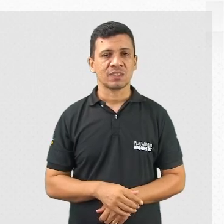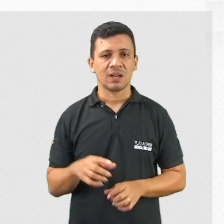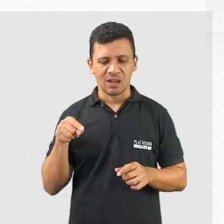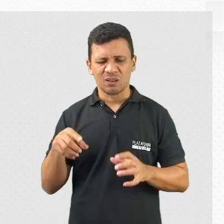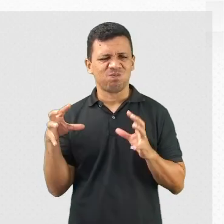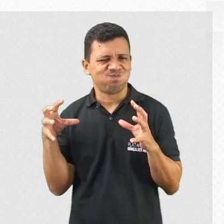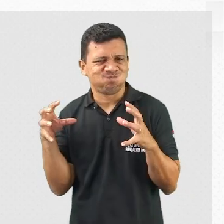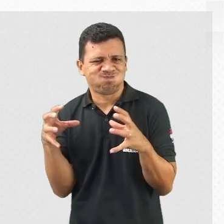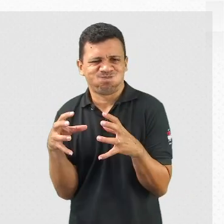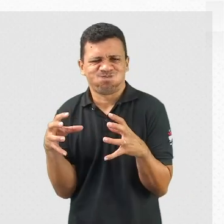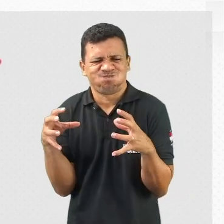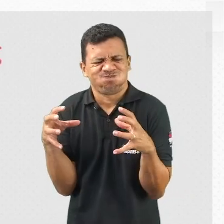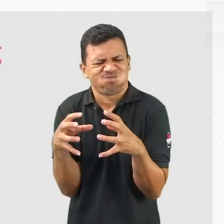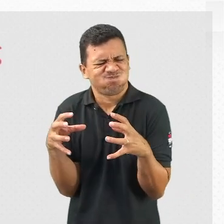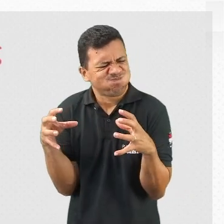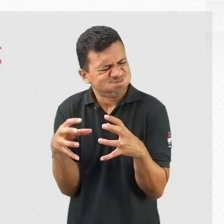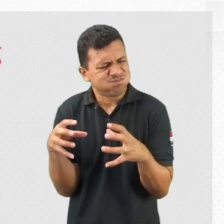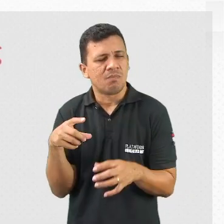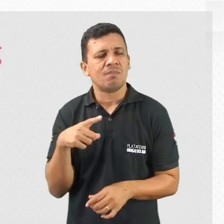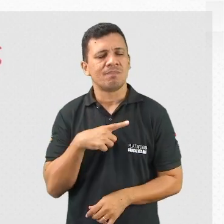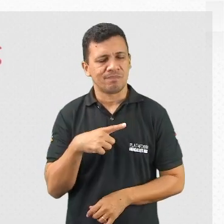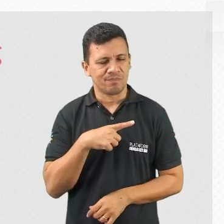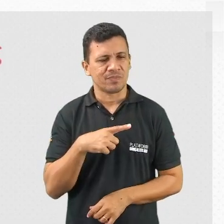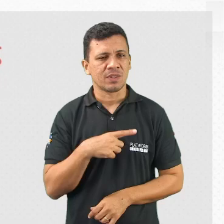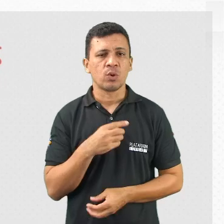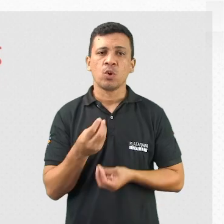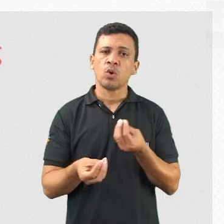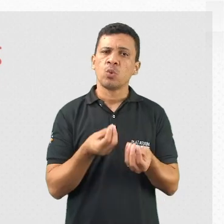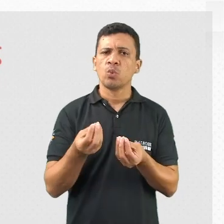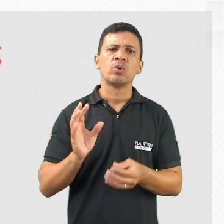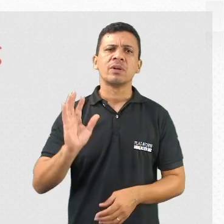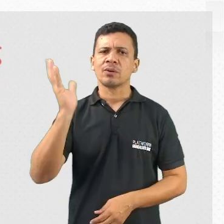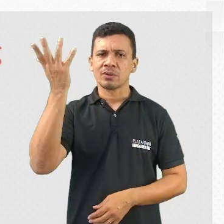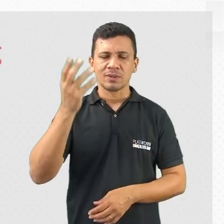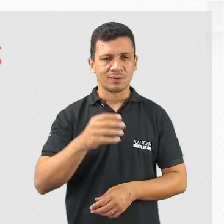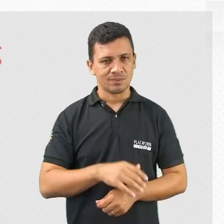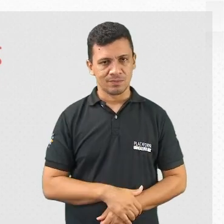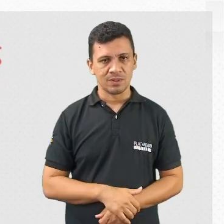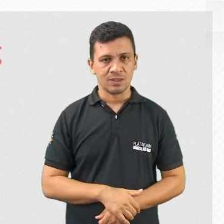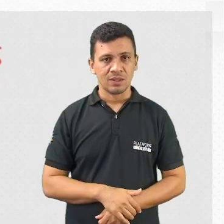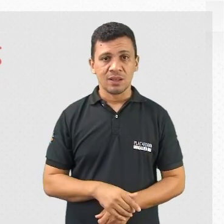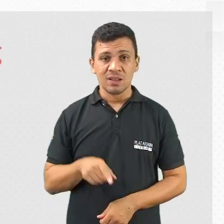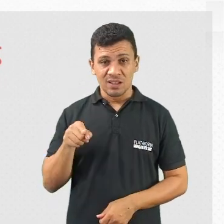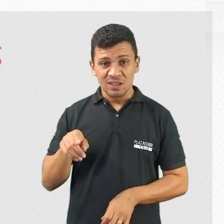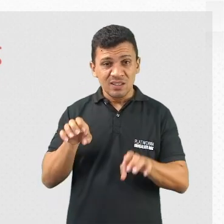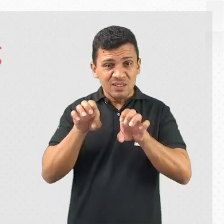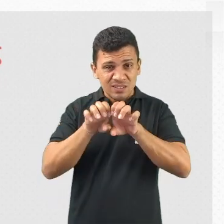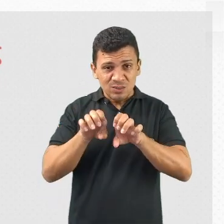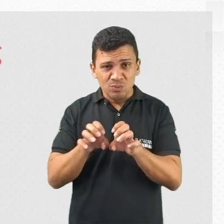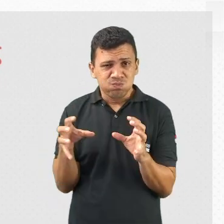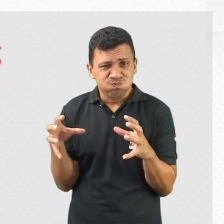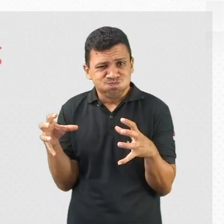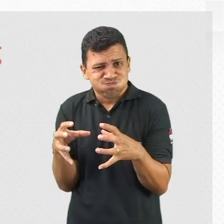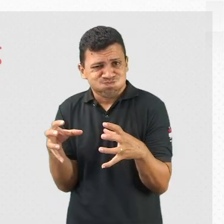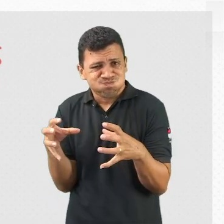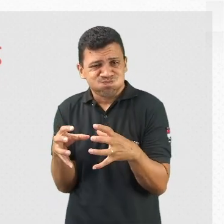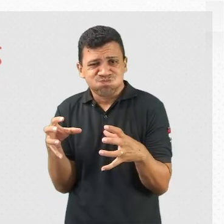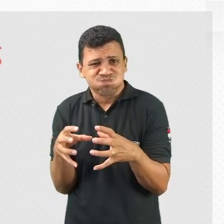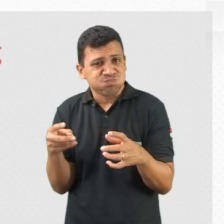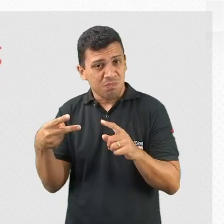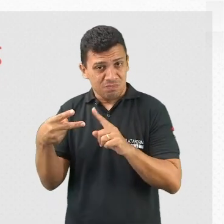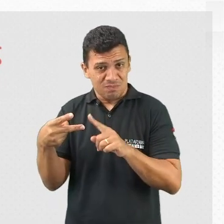pressão. É muita pressão. Resultado, gente, essa estrutura ela tem tanta pressão sobre ela que